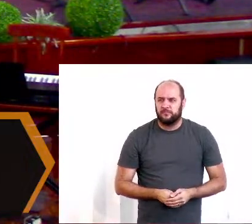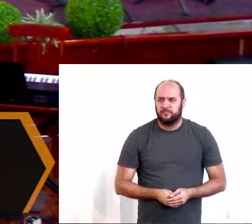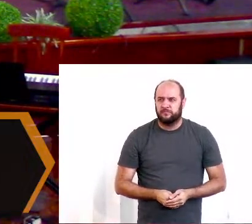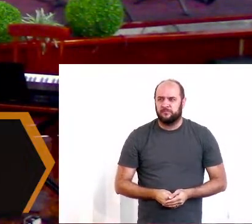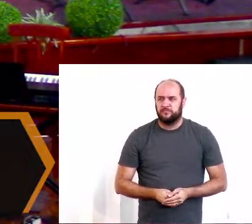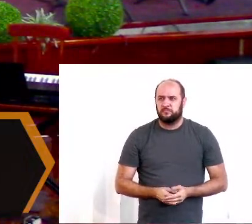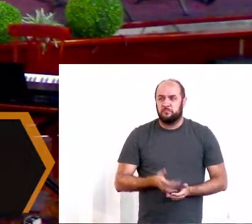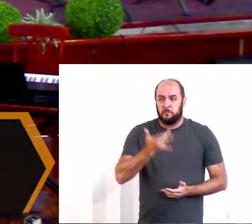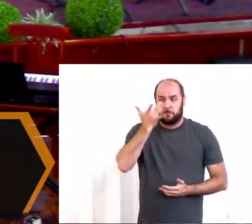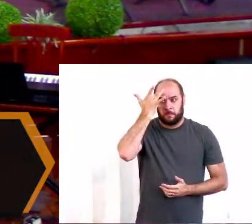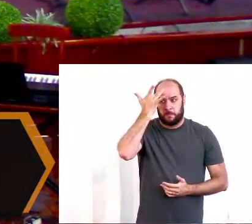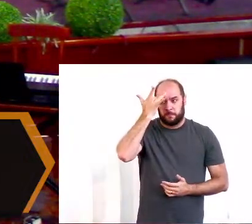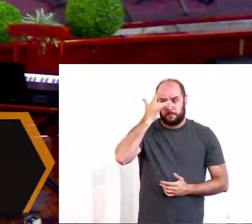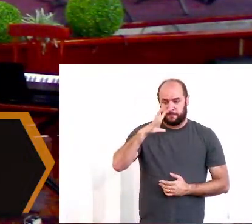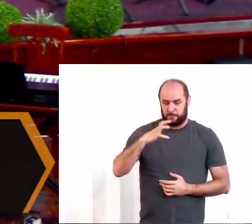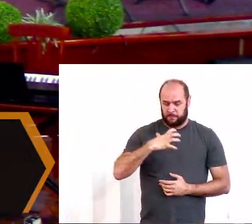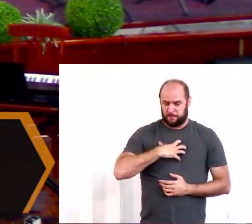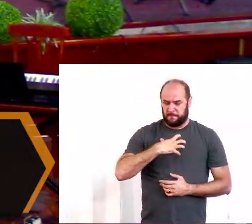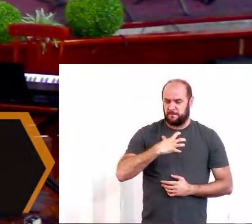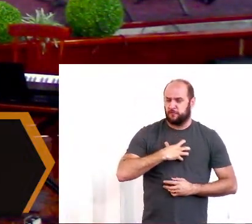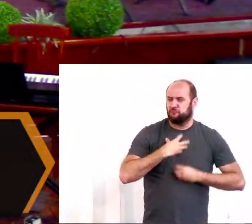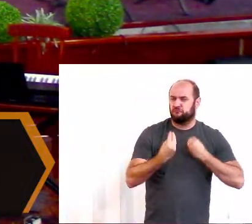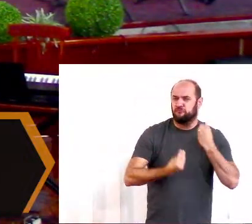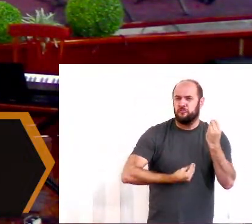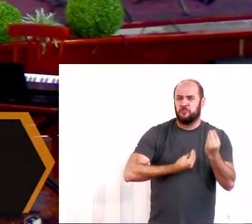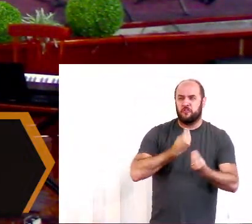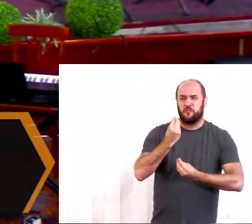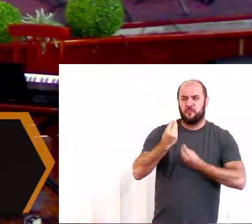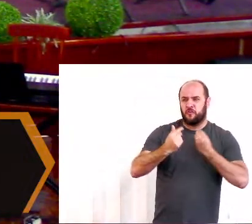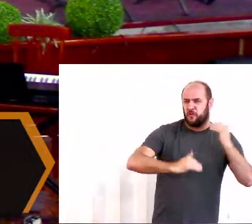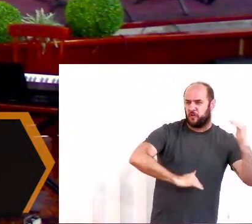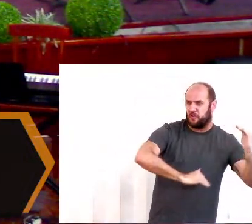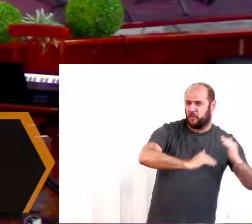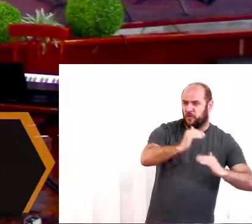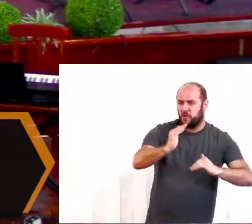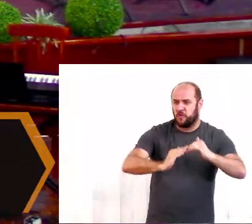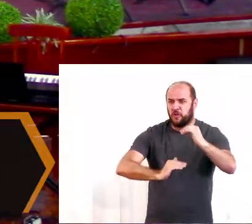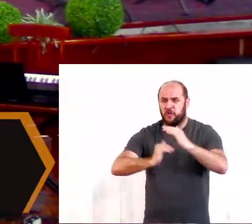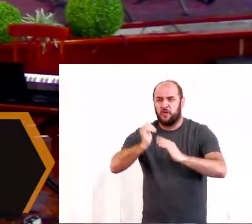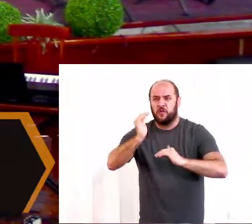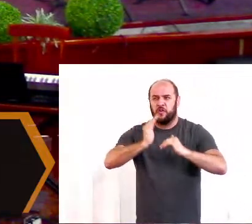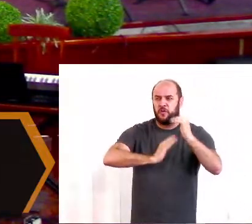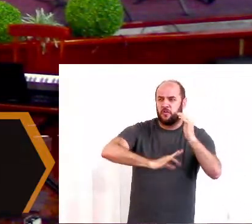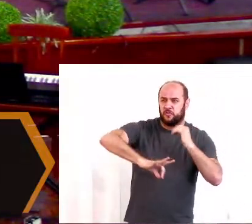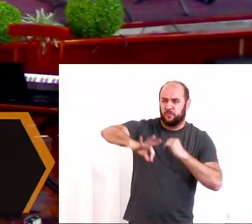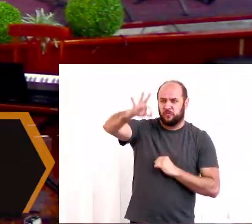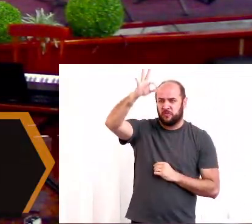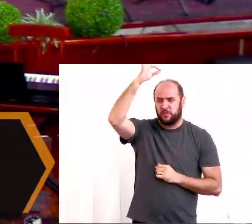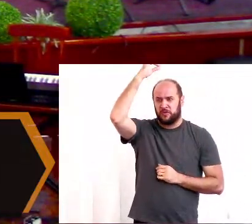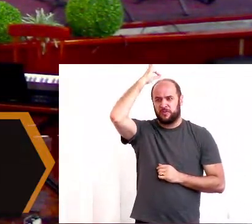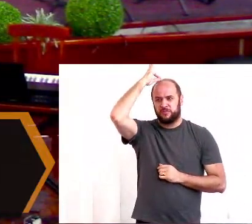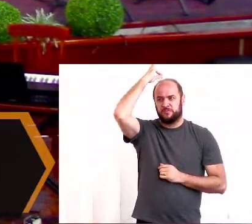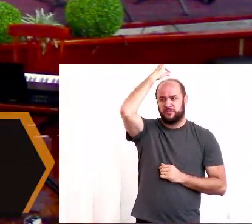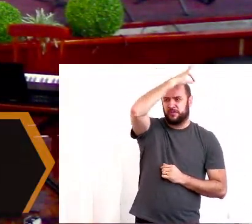final. Não sei o modo como agiu